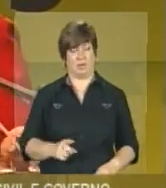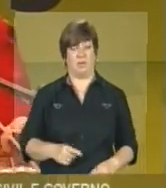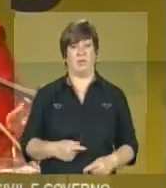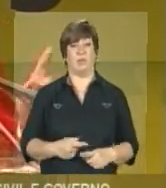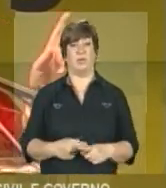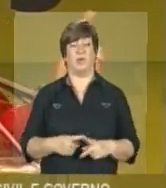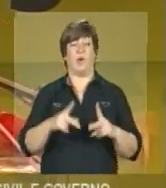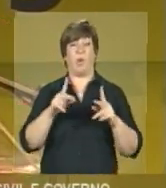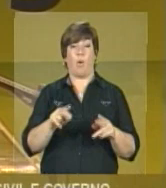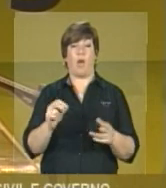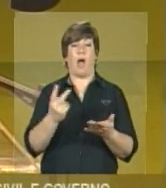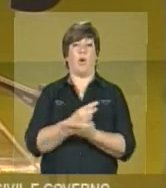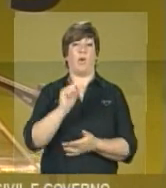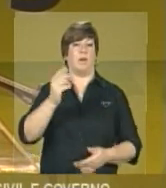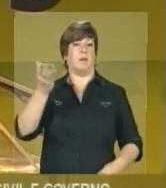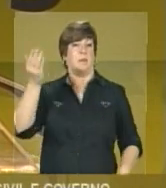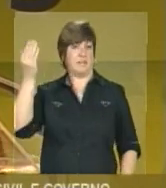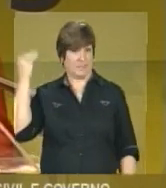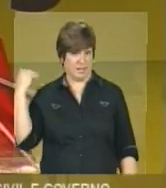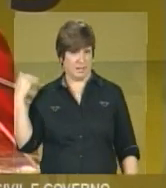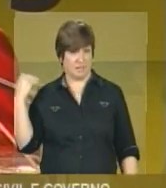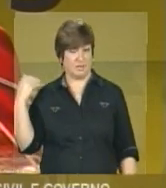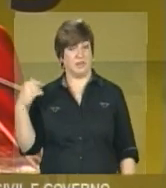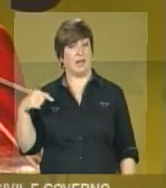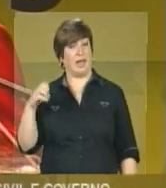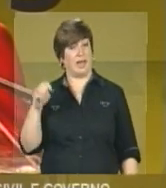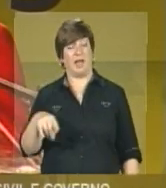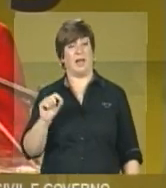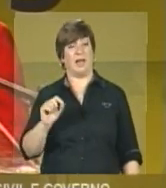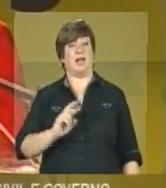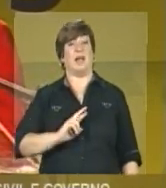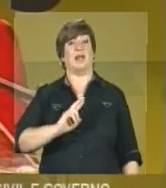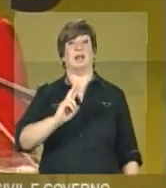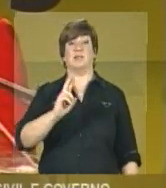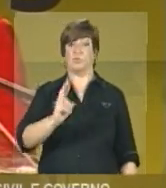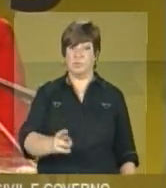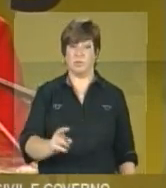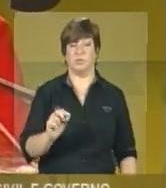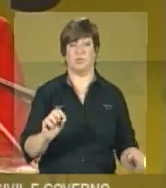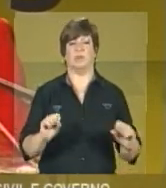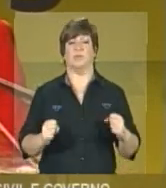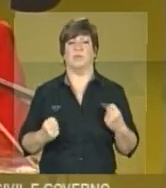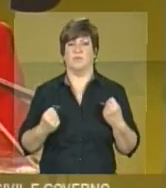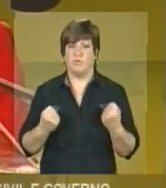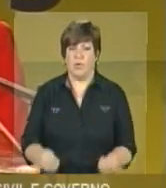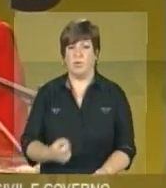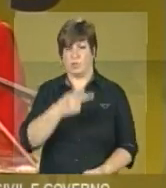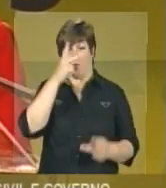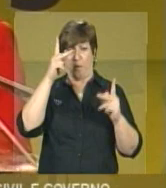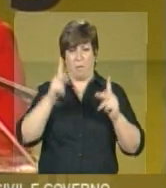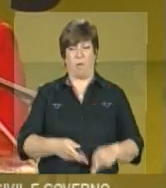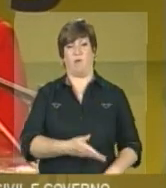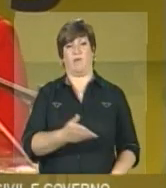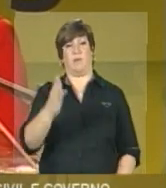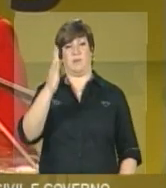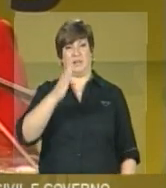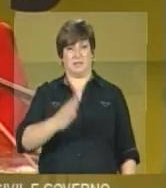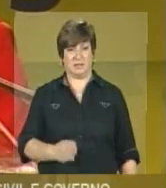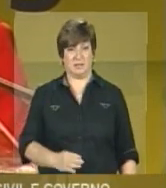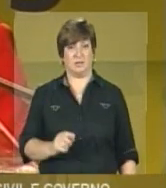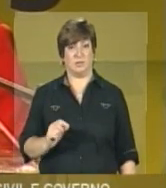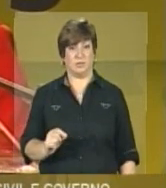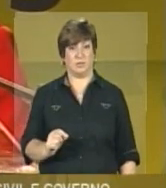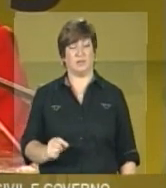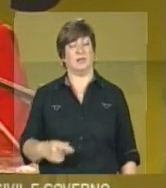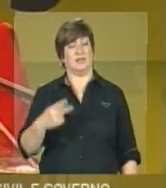como acontecia no passado. É resultado do esforço do povo brasileiro e de